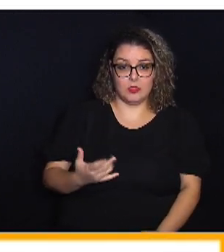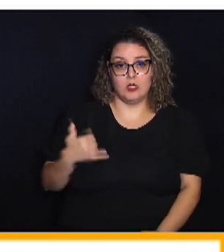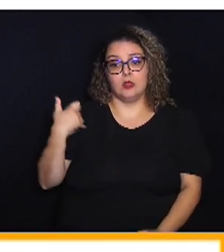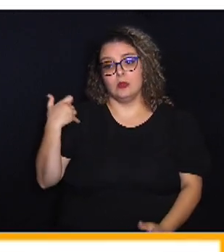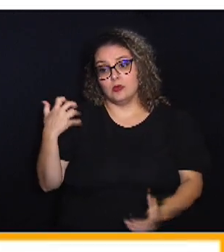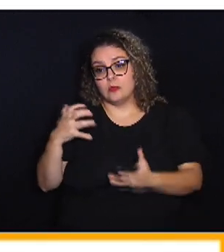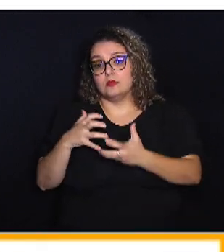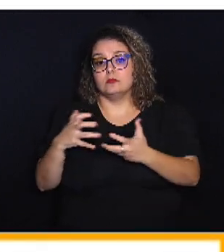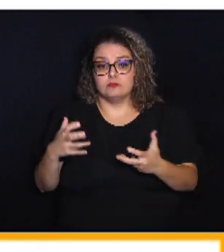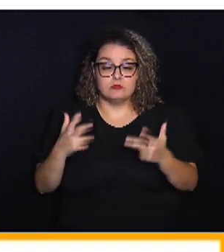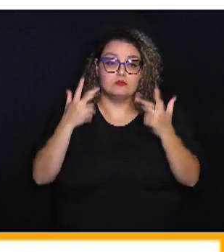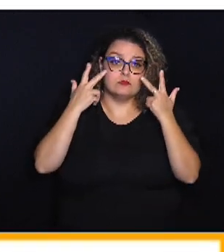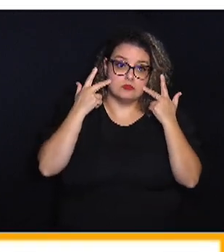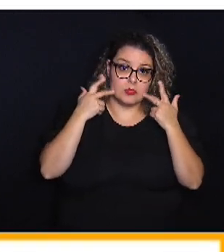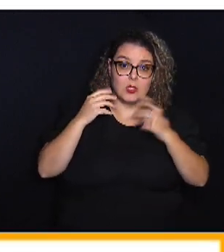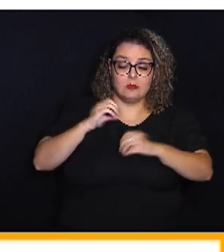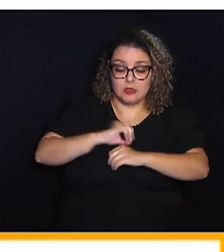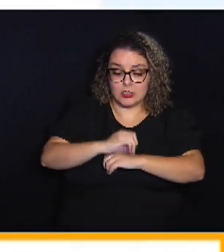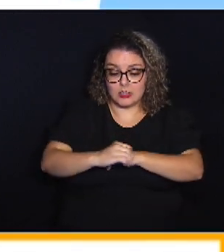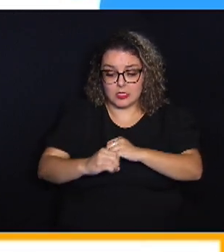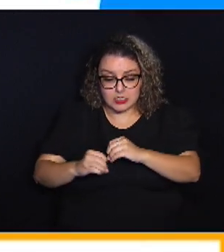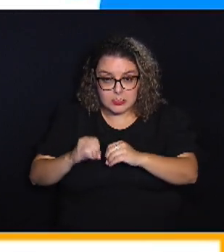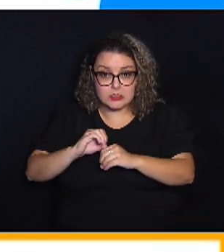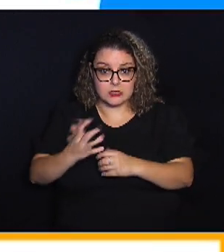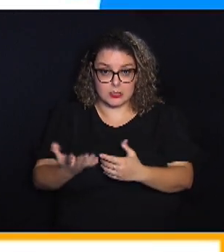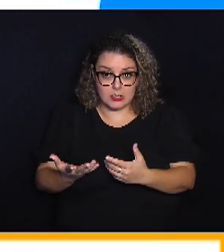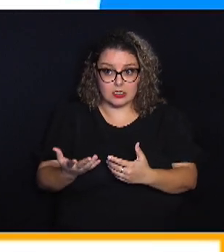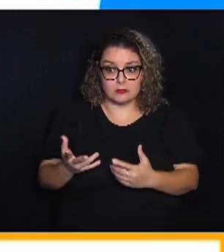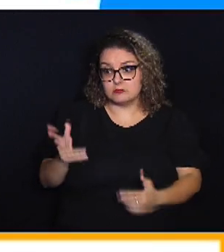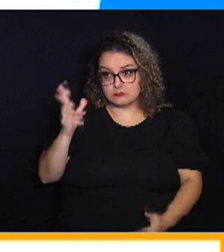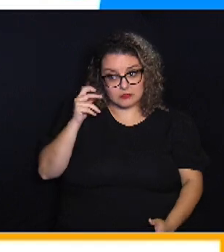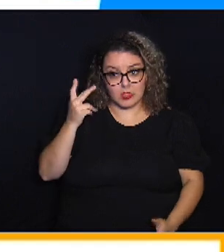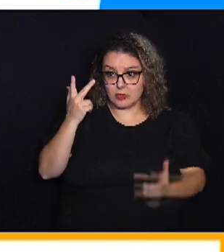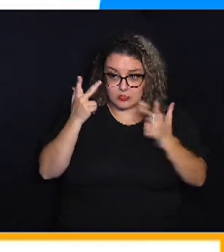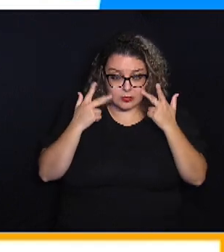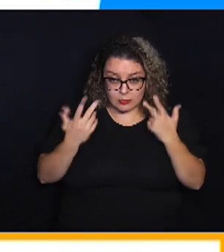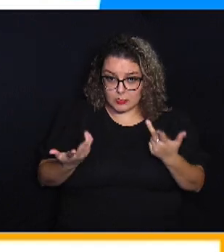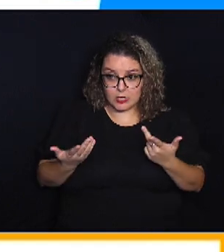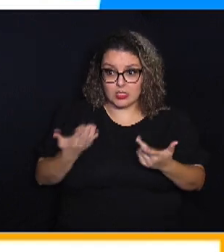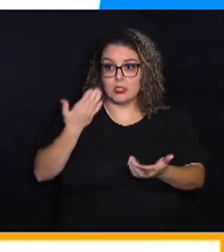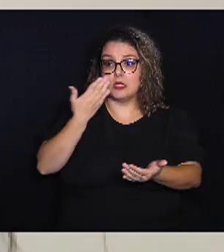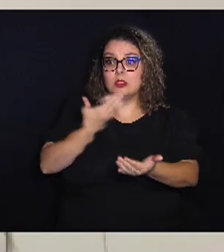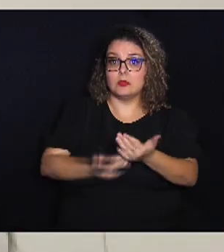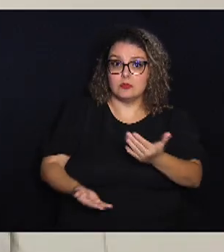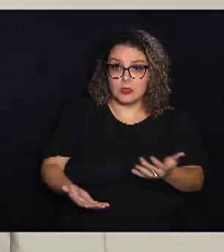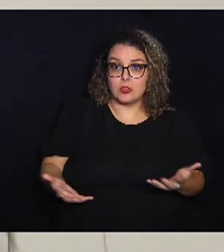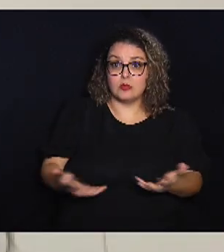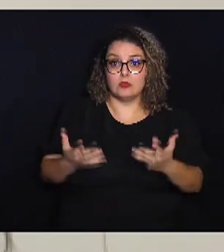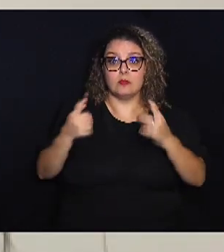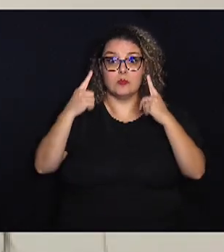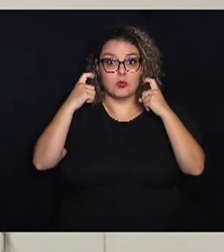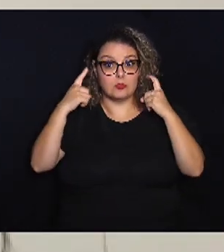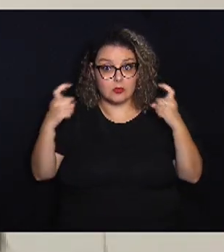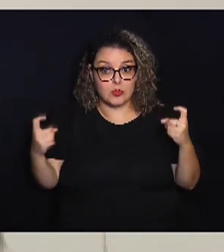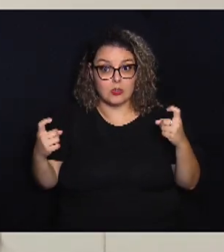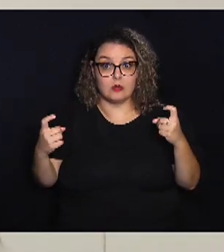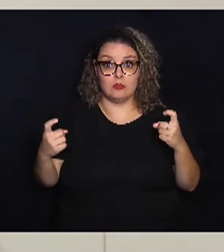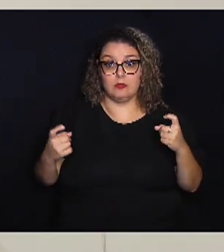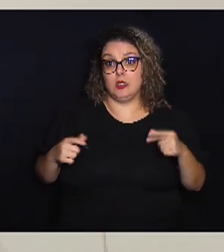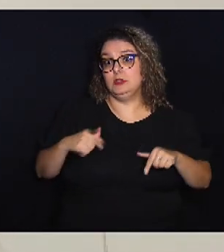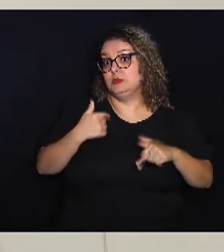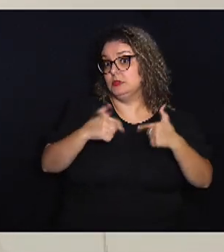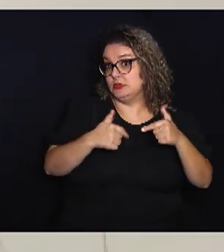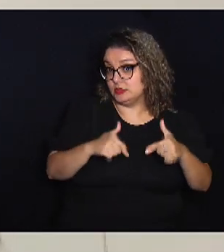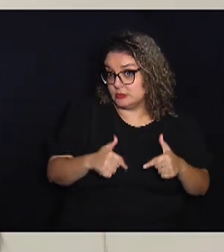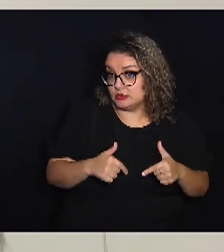envelhecimento natural das células auditivas mesmo, né? Pode ter perdas induzidas por ruído, por exemplo, em